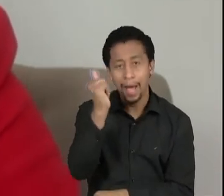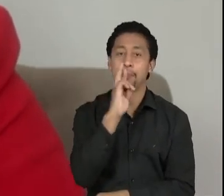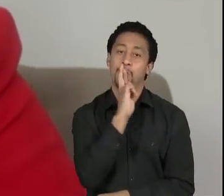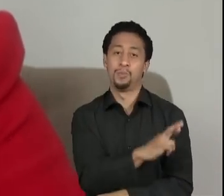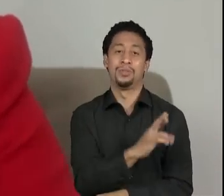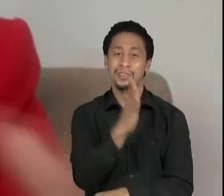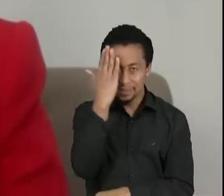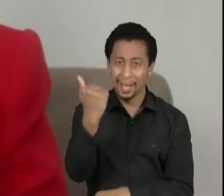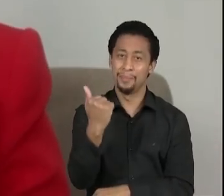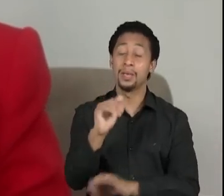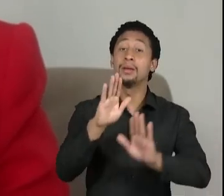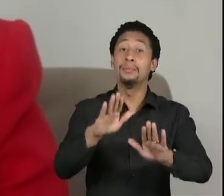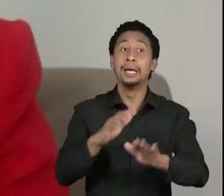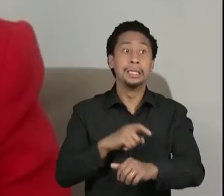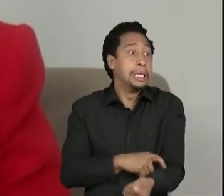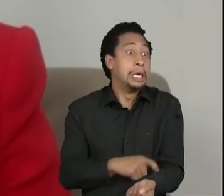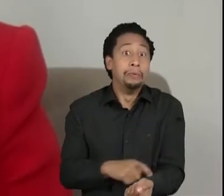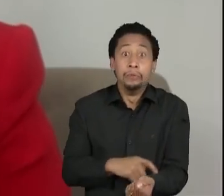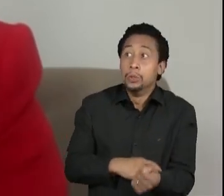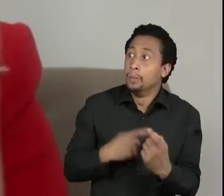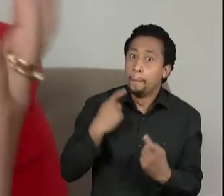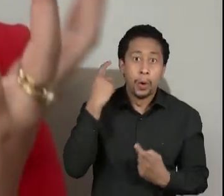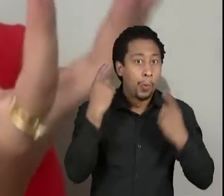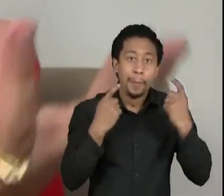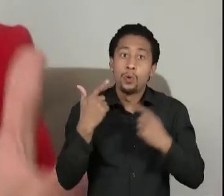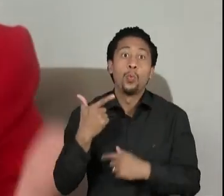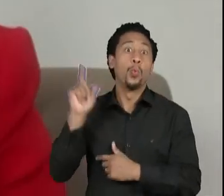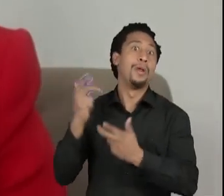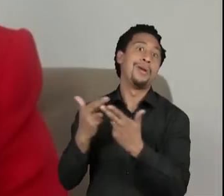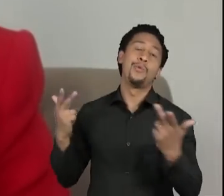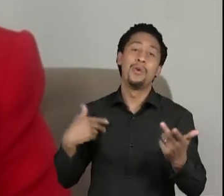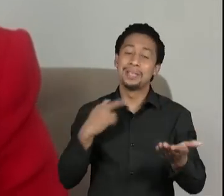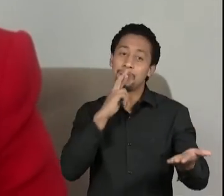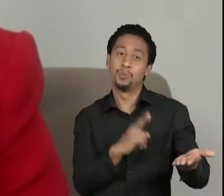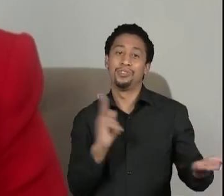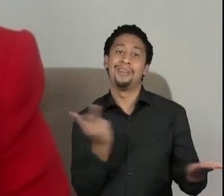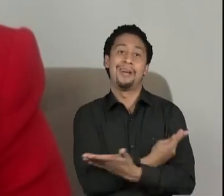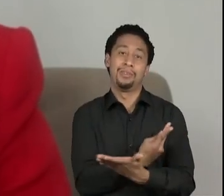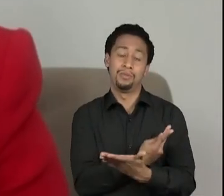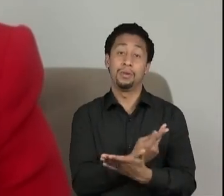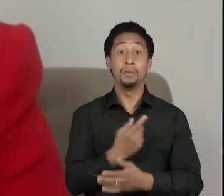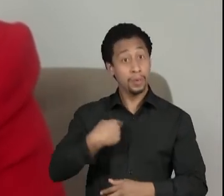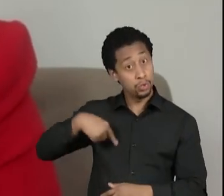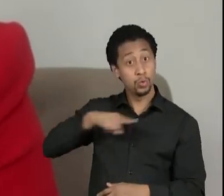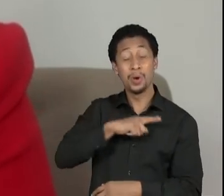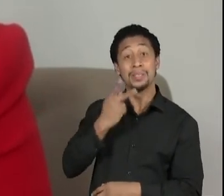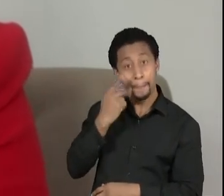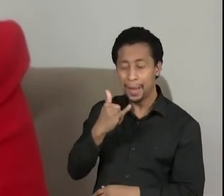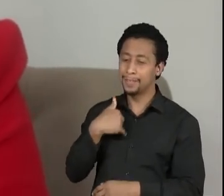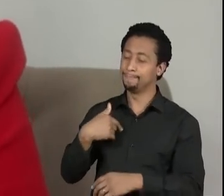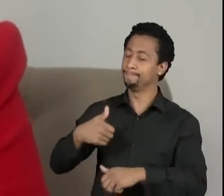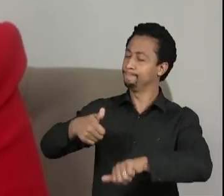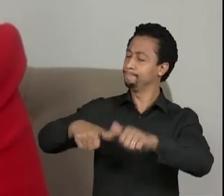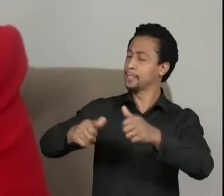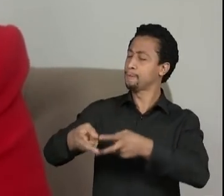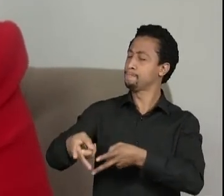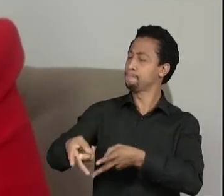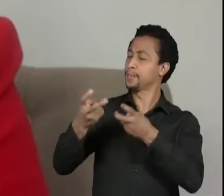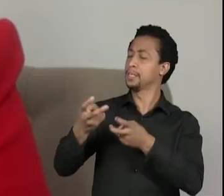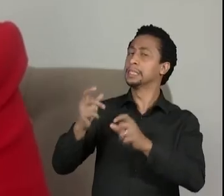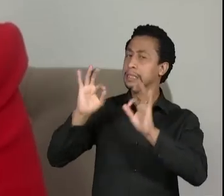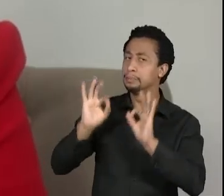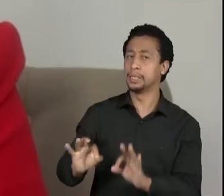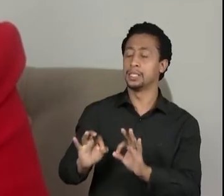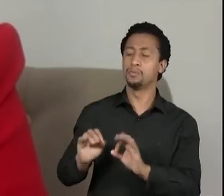nervoso, pesquisou outra coisa, e como pai a gente faz uma avaliação muito mais ampla, né? Pela vivência diária com o filho e